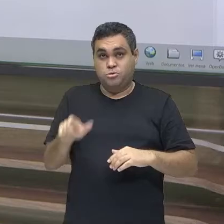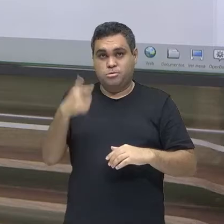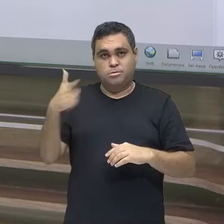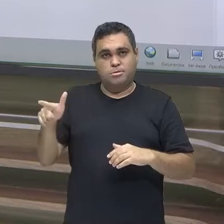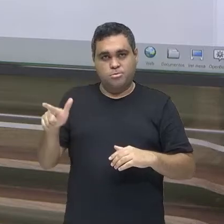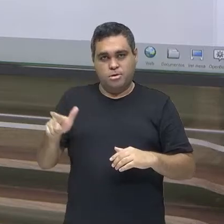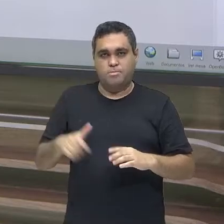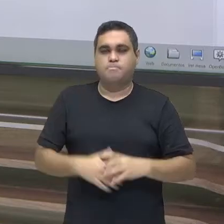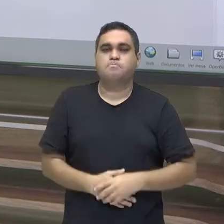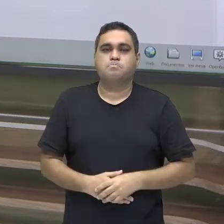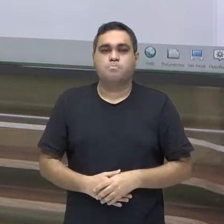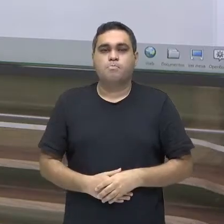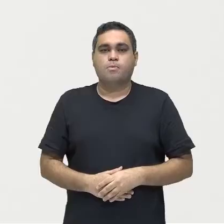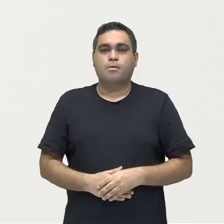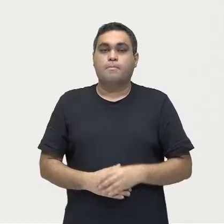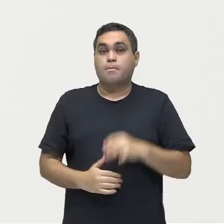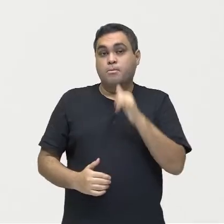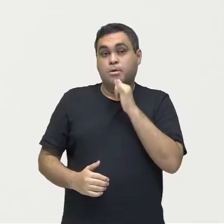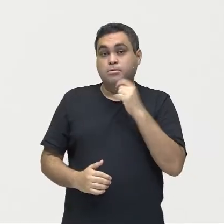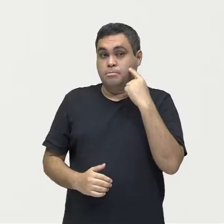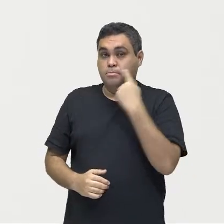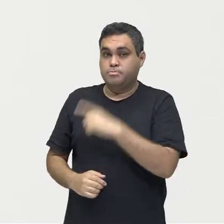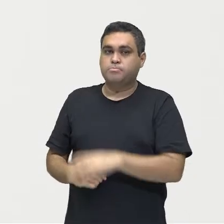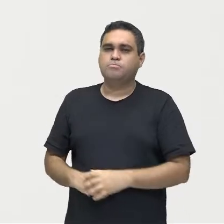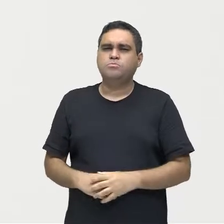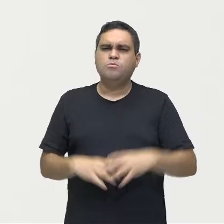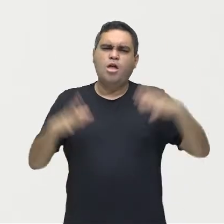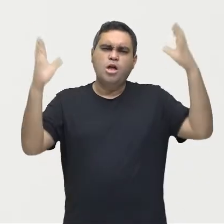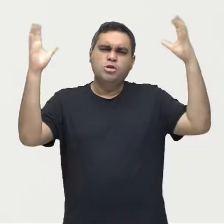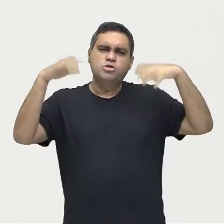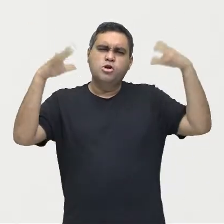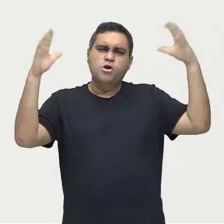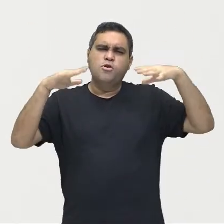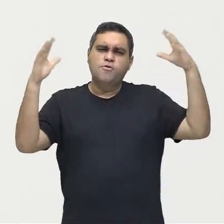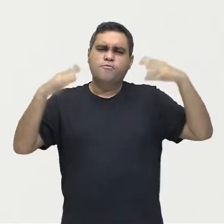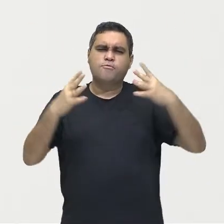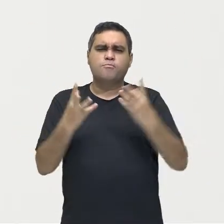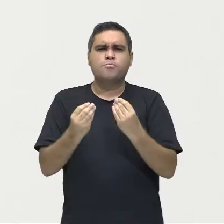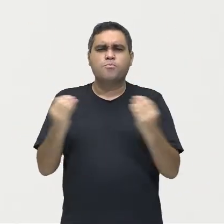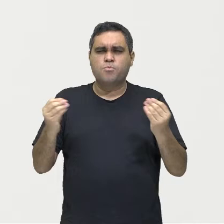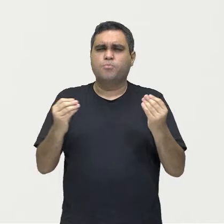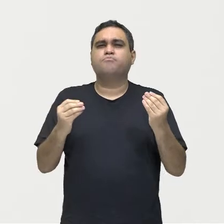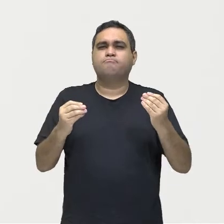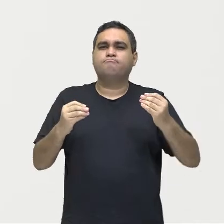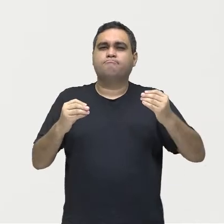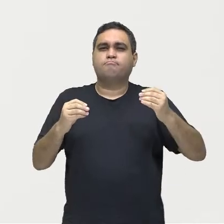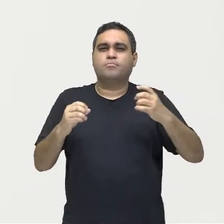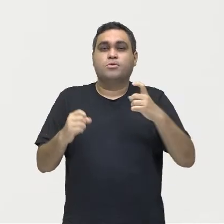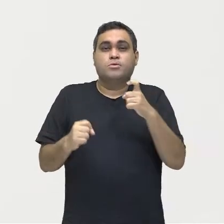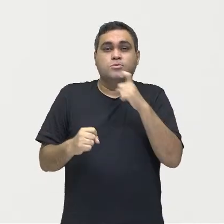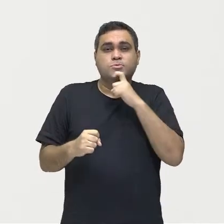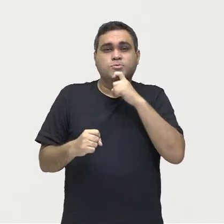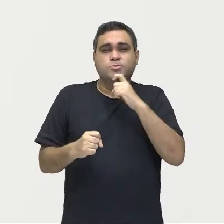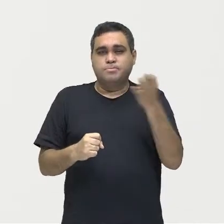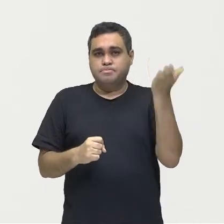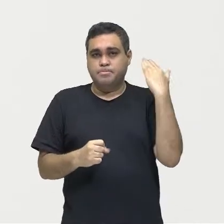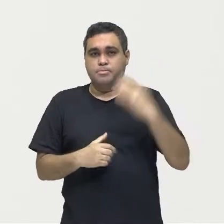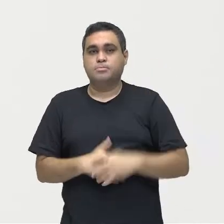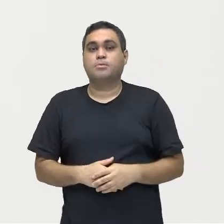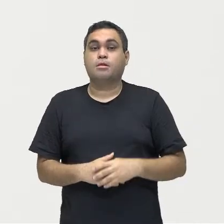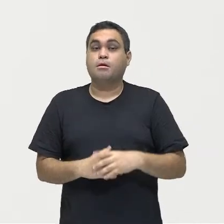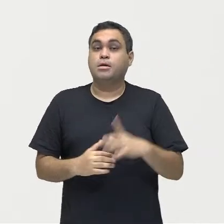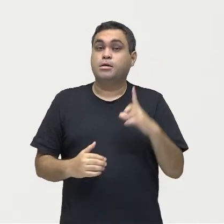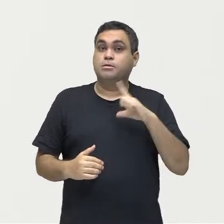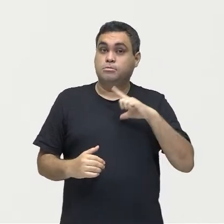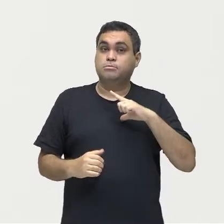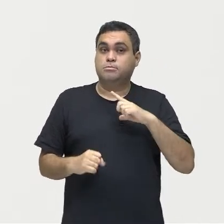sujeito. Ok? Vamos ver o exemplo. Choveu muito no inverno passado. Eu tenho o verbo chover aqui no